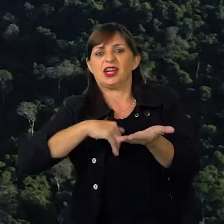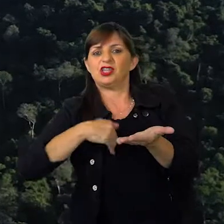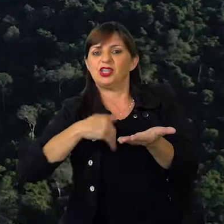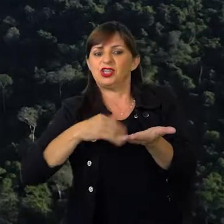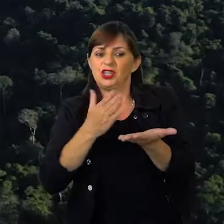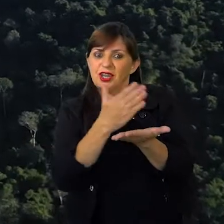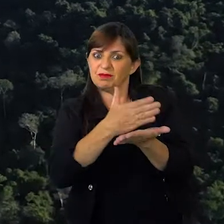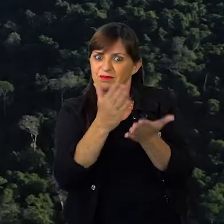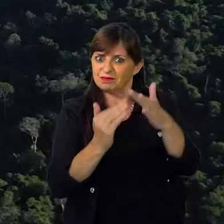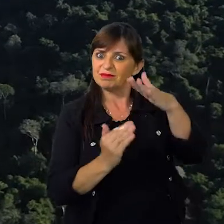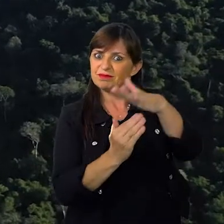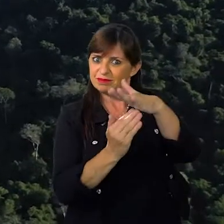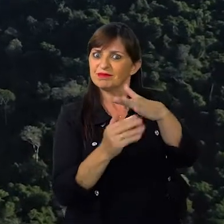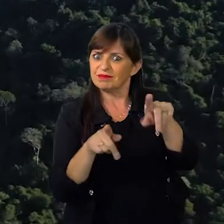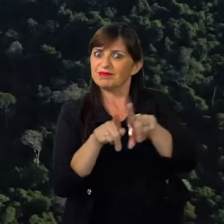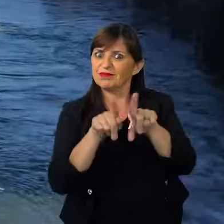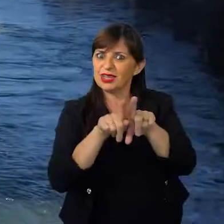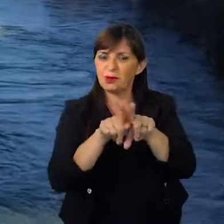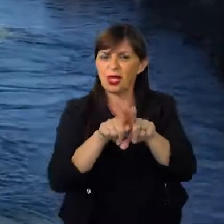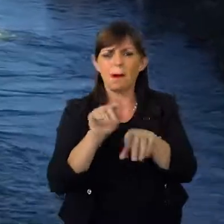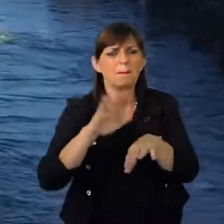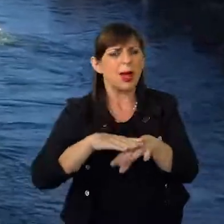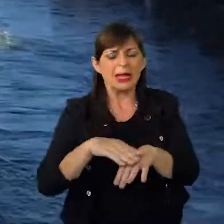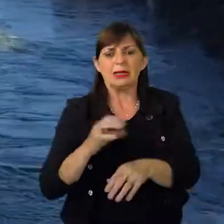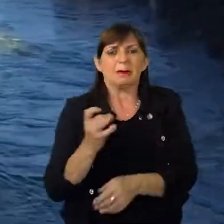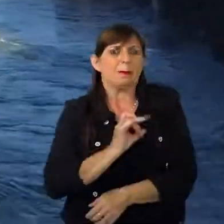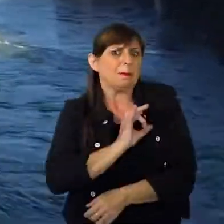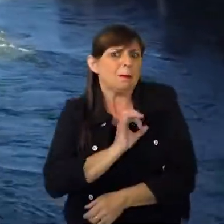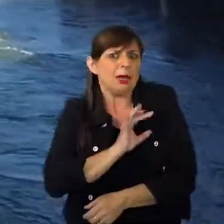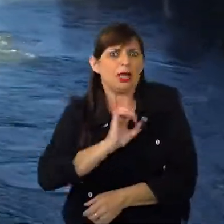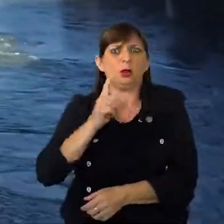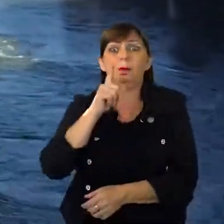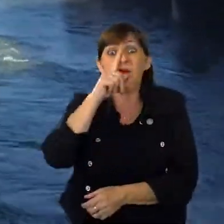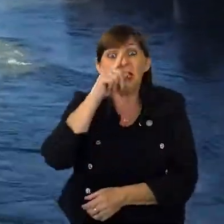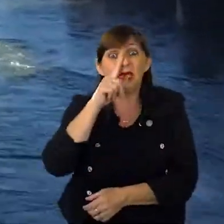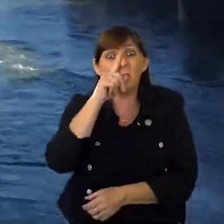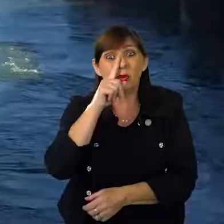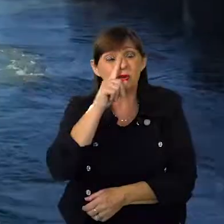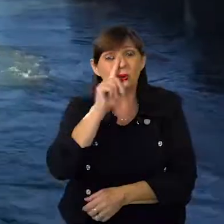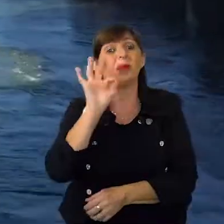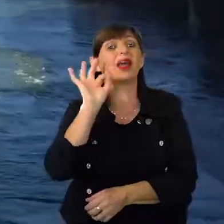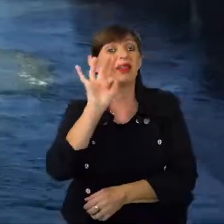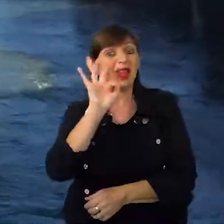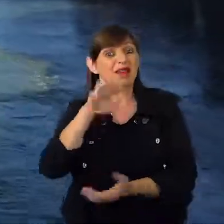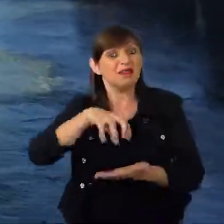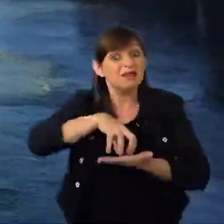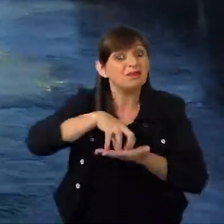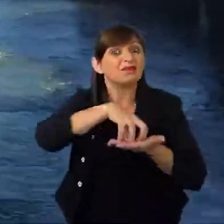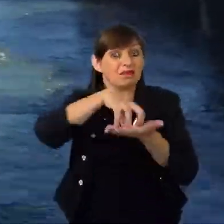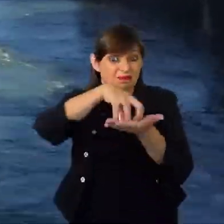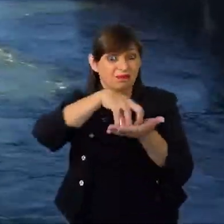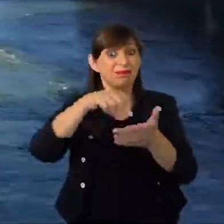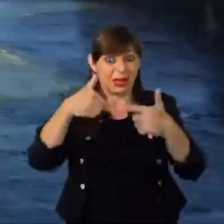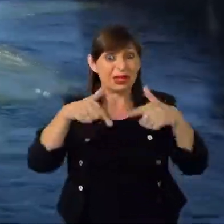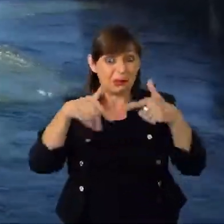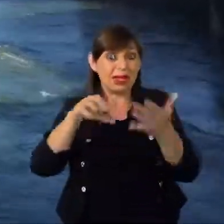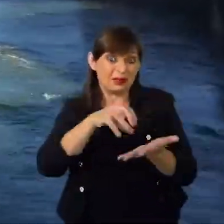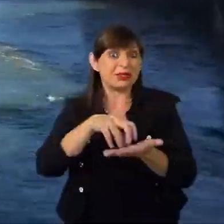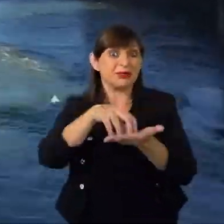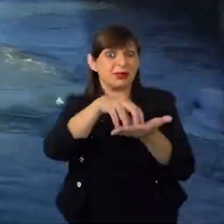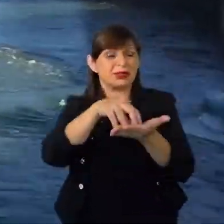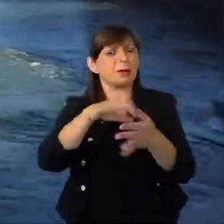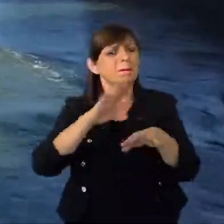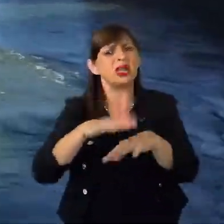dúvida alguma o mais temido pelos Bombeiros do Rio Uruguai que viu na sua travessia ou passagem a maior dificuldade de